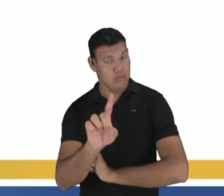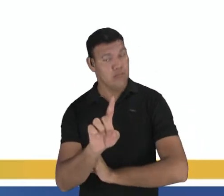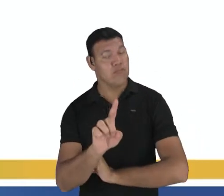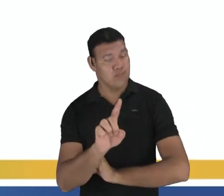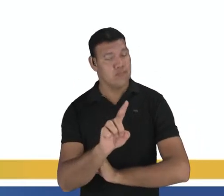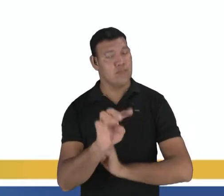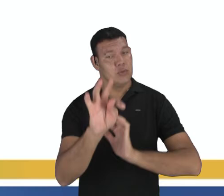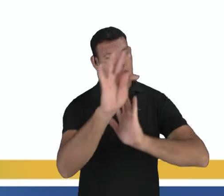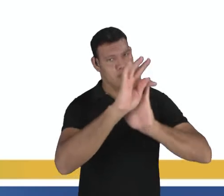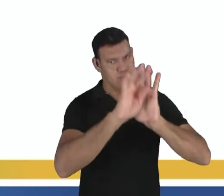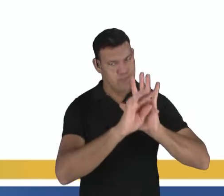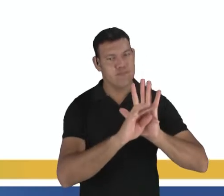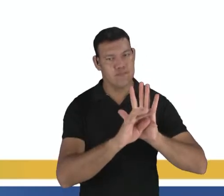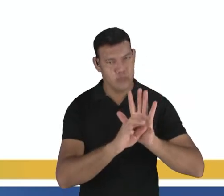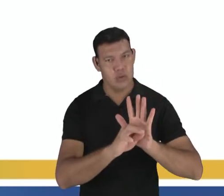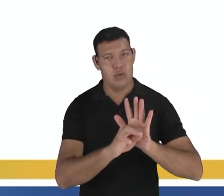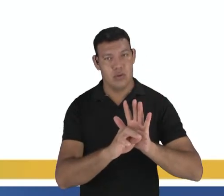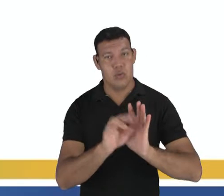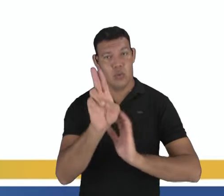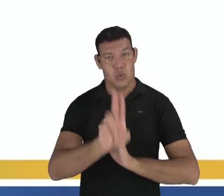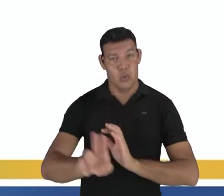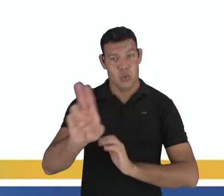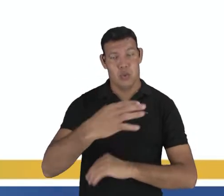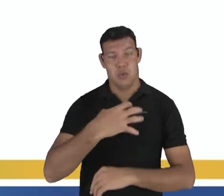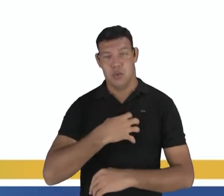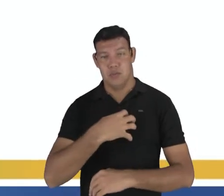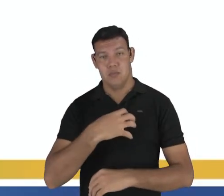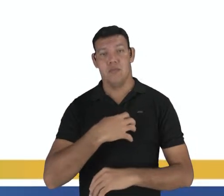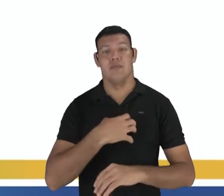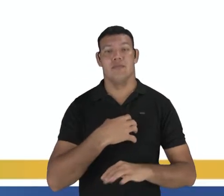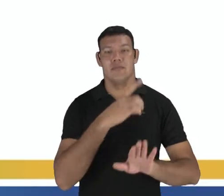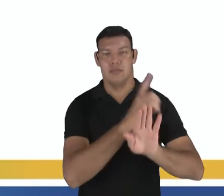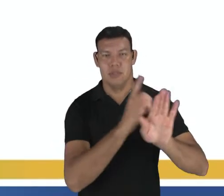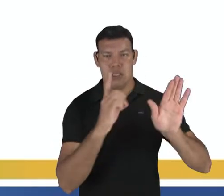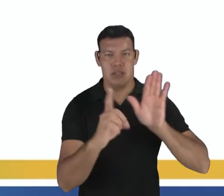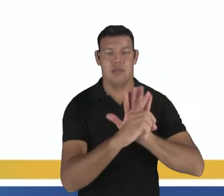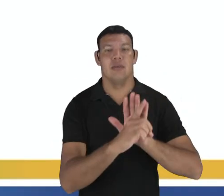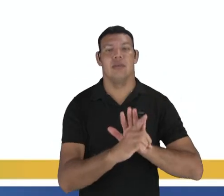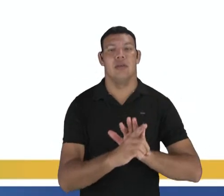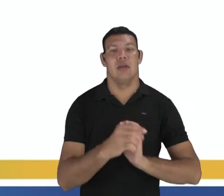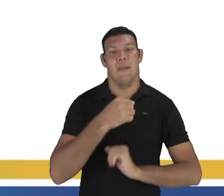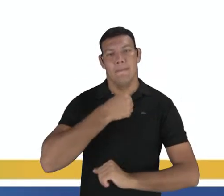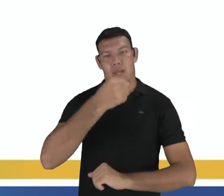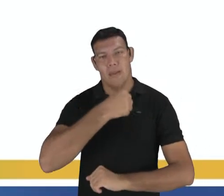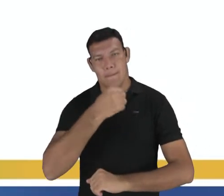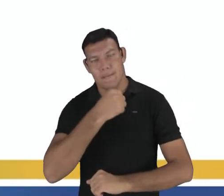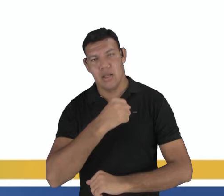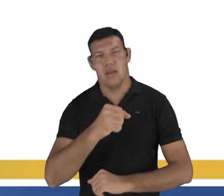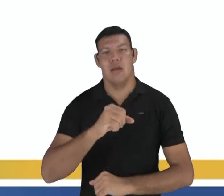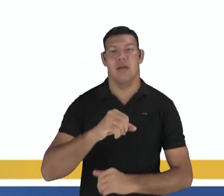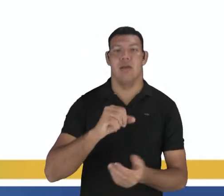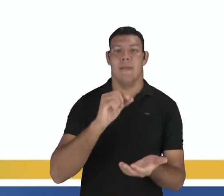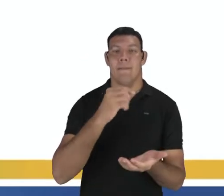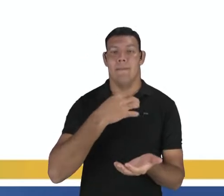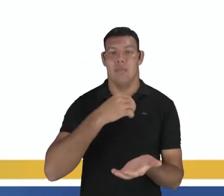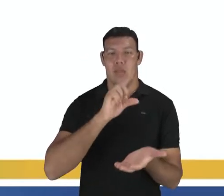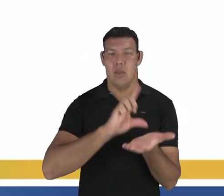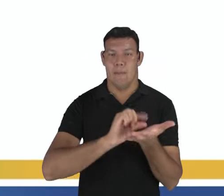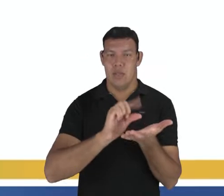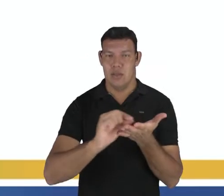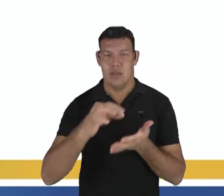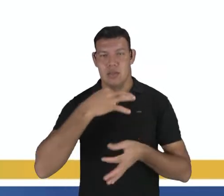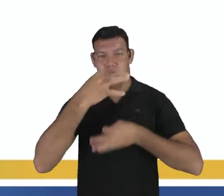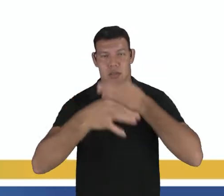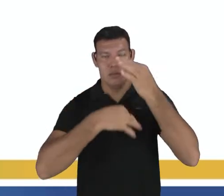que realmente trabalham com isso. Olha aí os exemplos, ó. Reportagem, editorial, artigo de opinião,